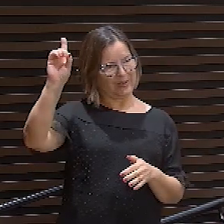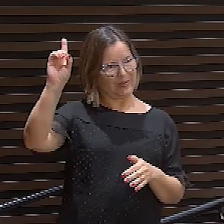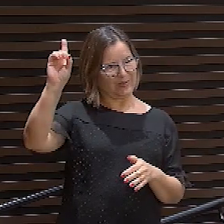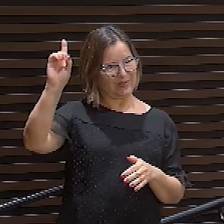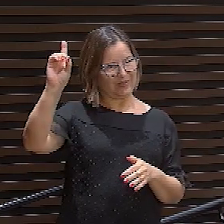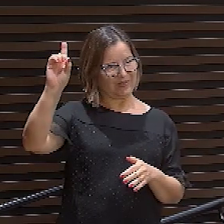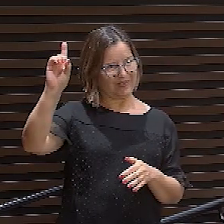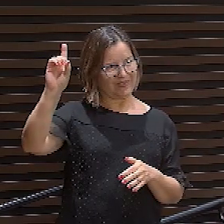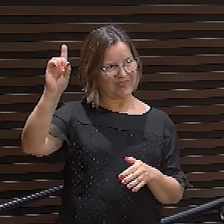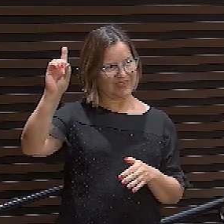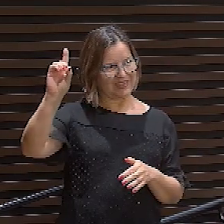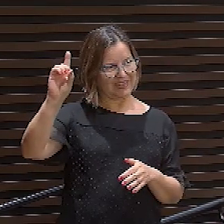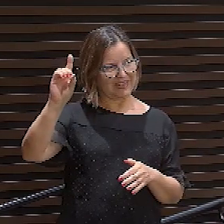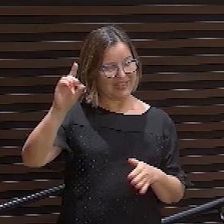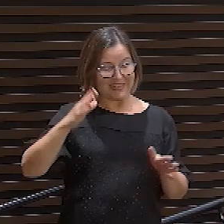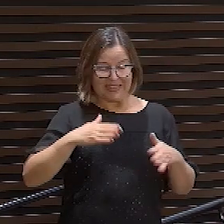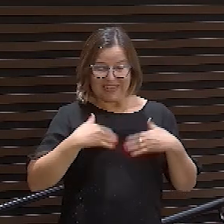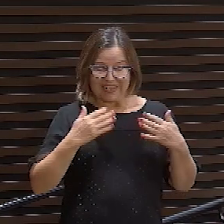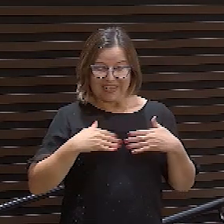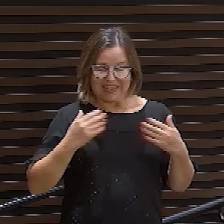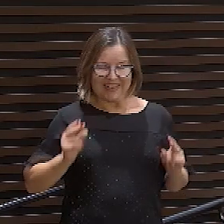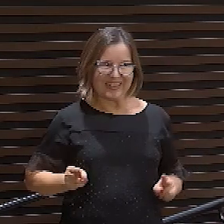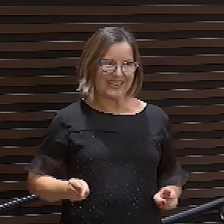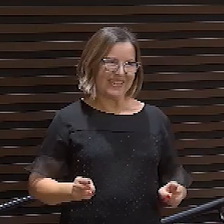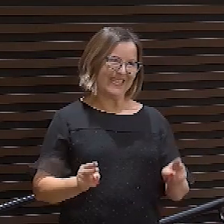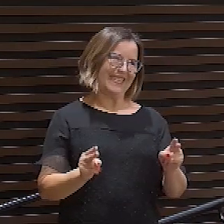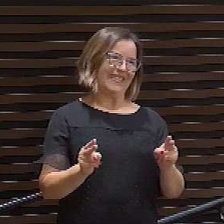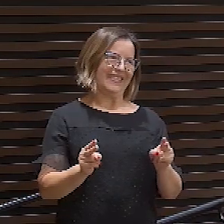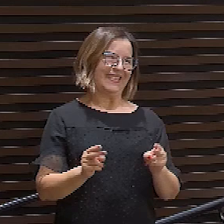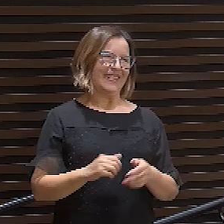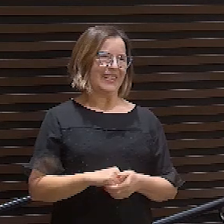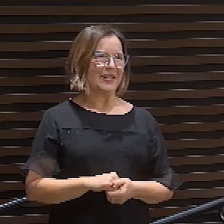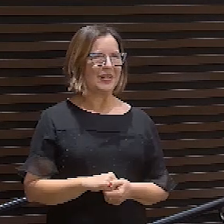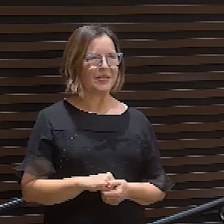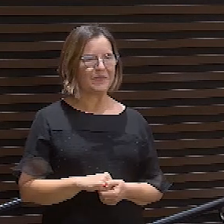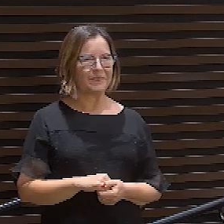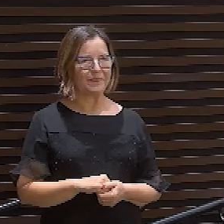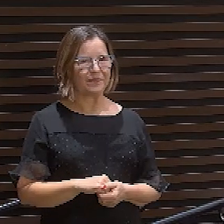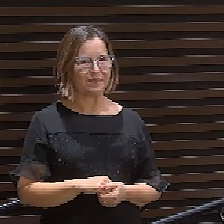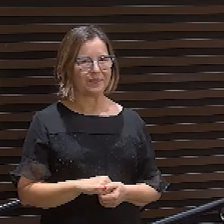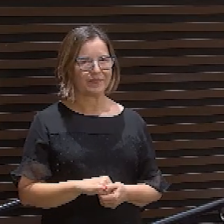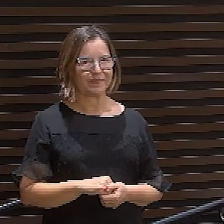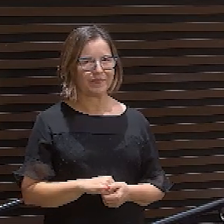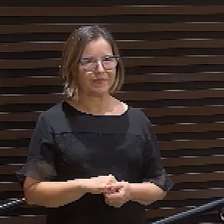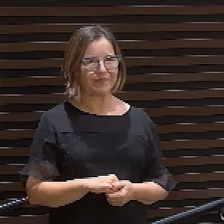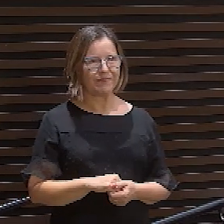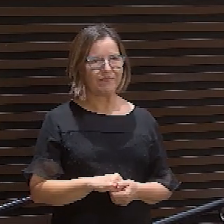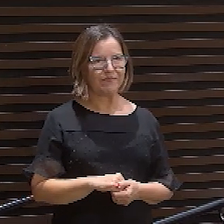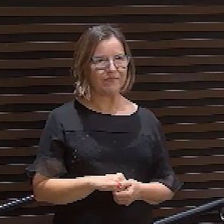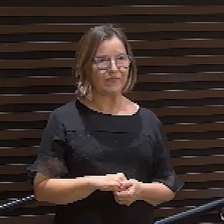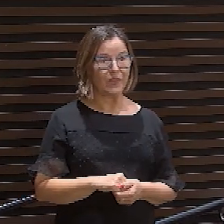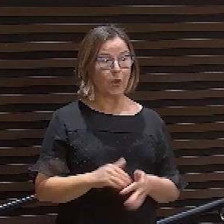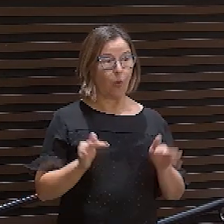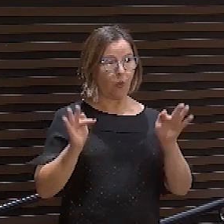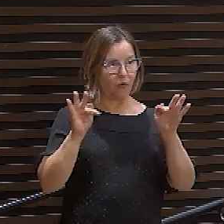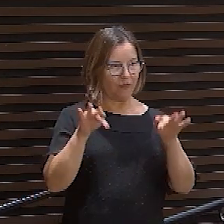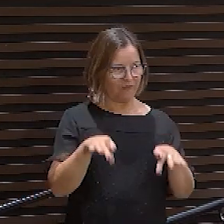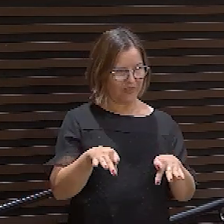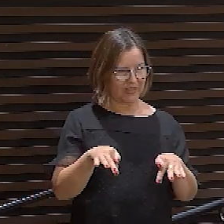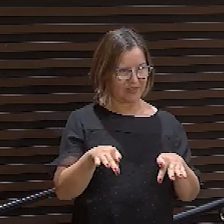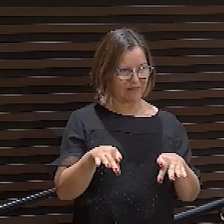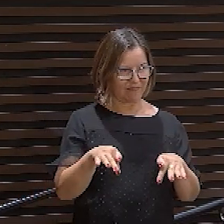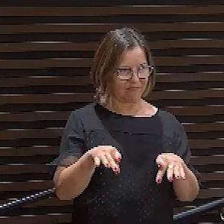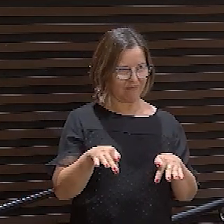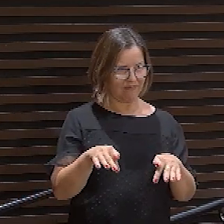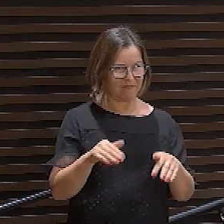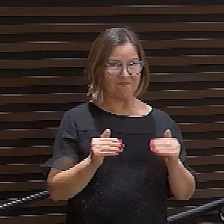gozá-lo para sempre. O fim supremo